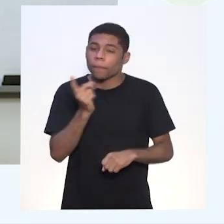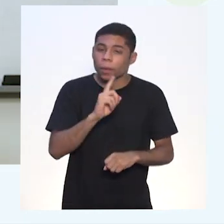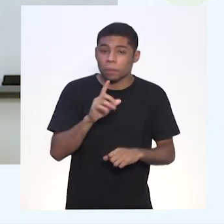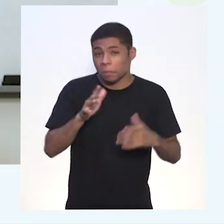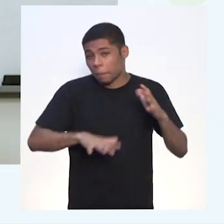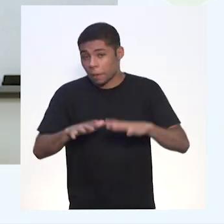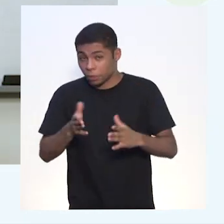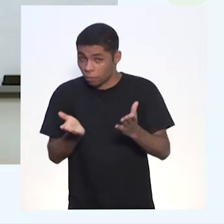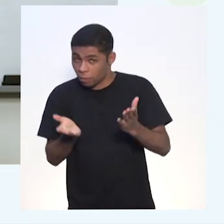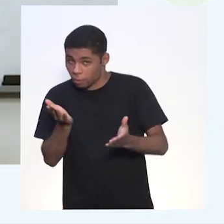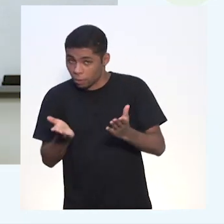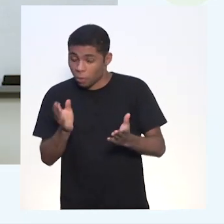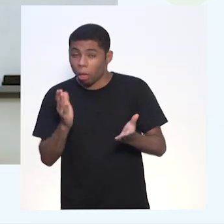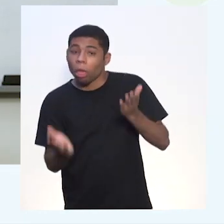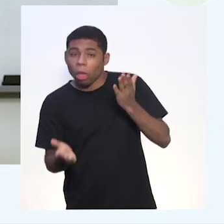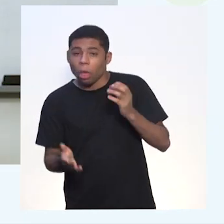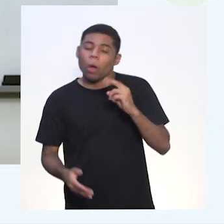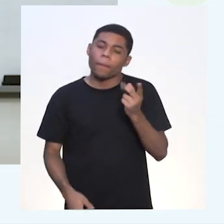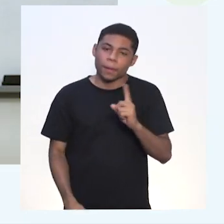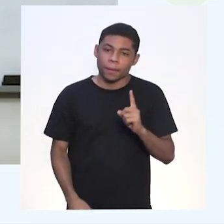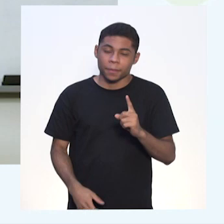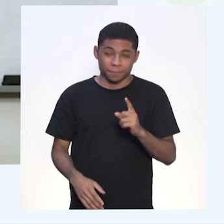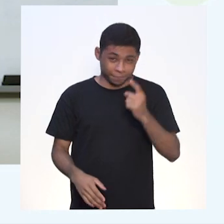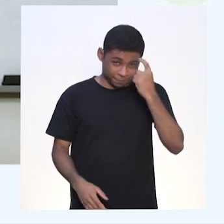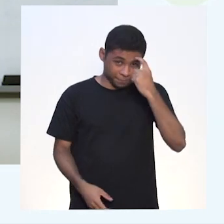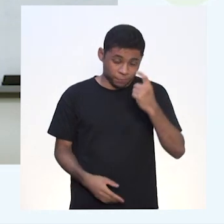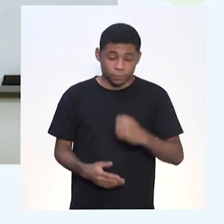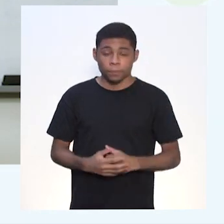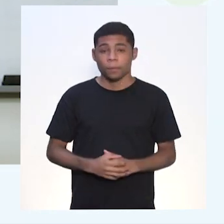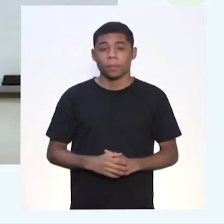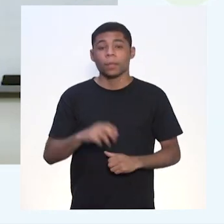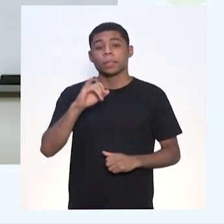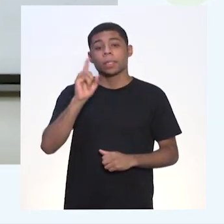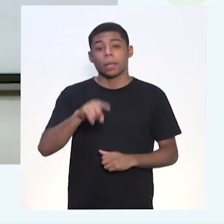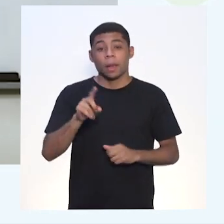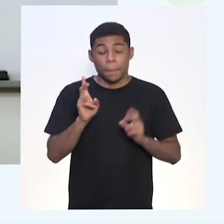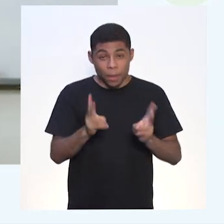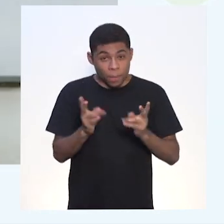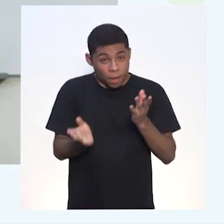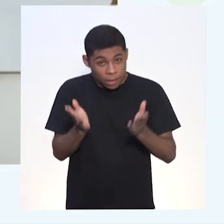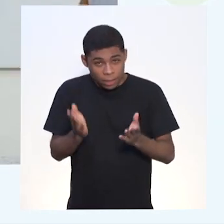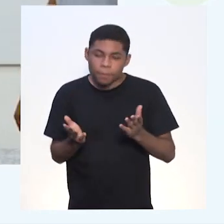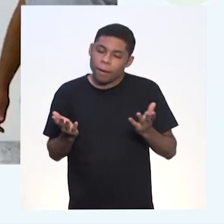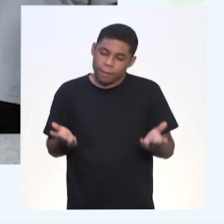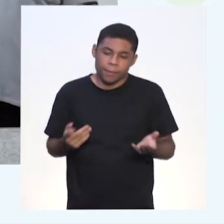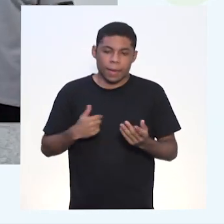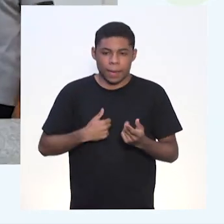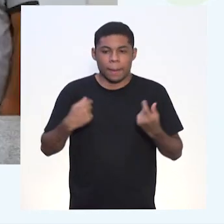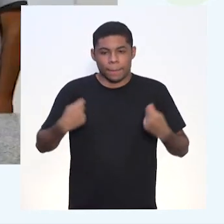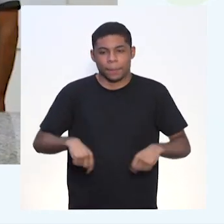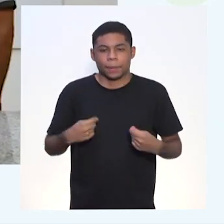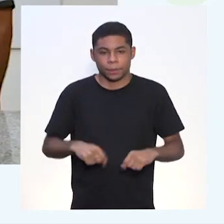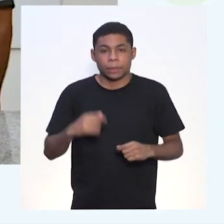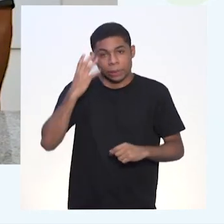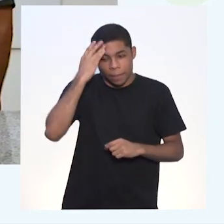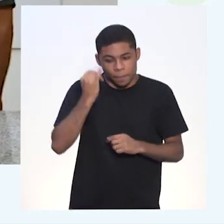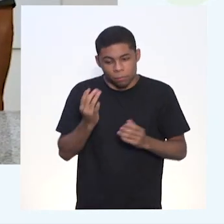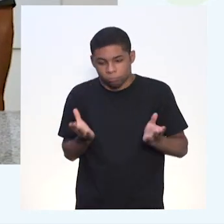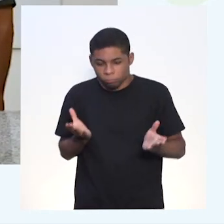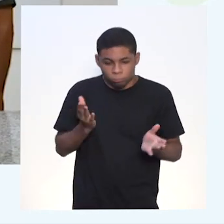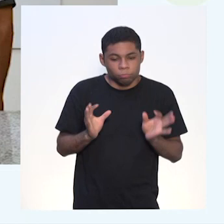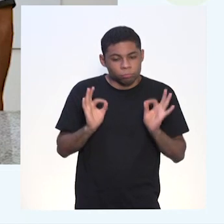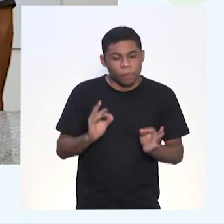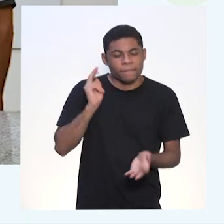que entra em equilíbrio ou não. Se é uma reação que entra em equilíbrio, então eu vou ter que ponderar para ver se